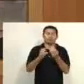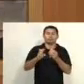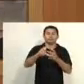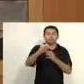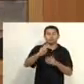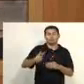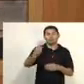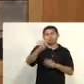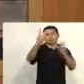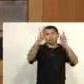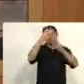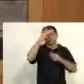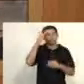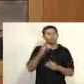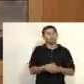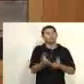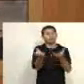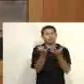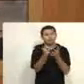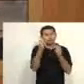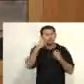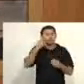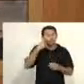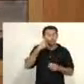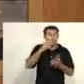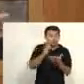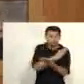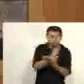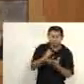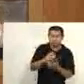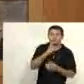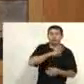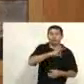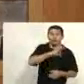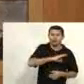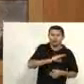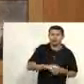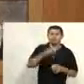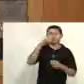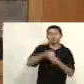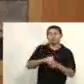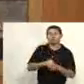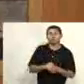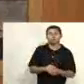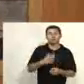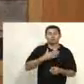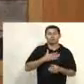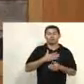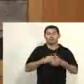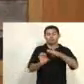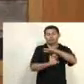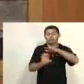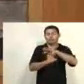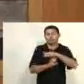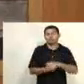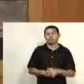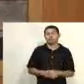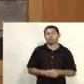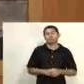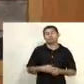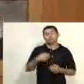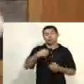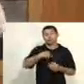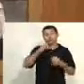valores, pessoal? Tá? Se eu quero verificar a distribuição dos salários dentro, né, da minha organização, da minha empresa,